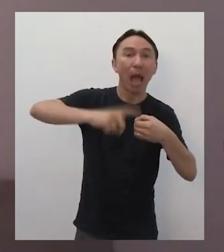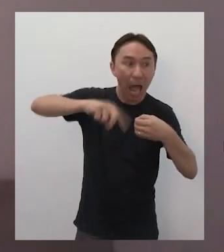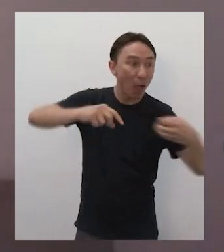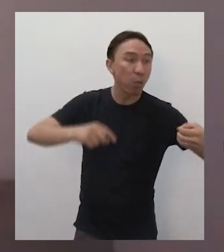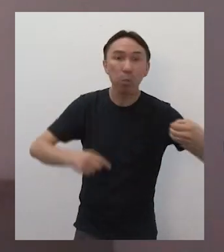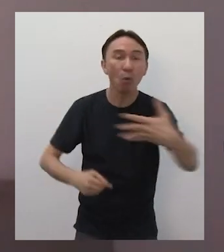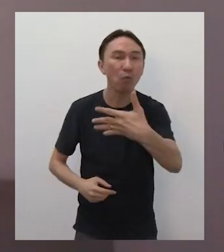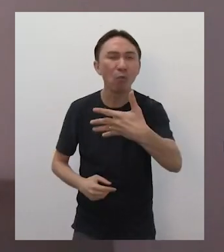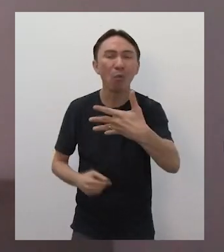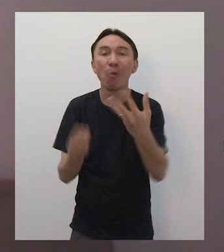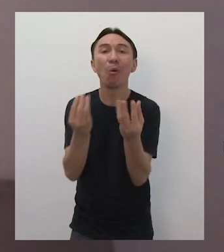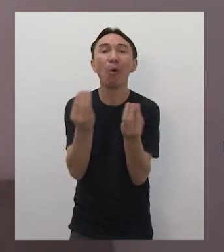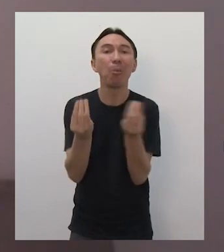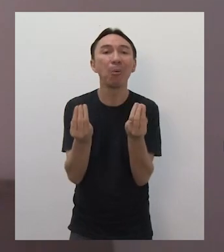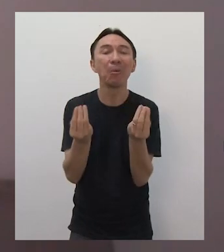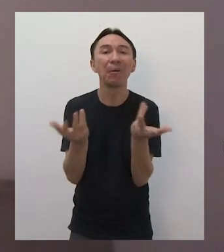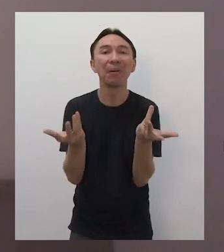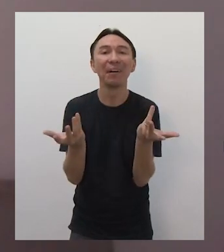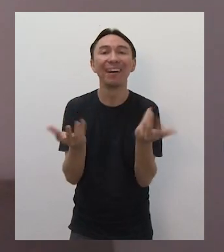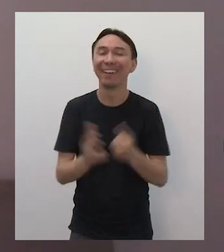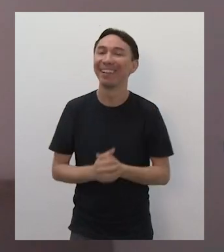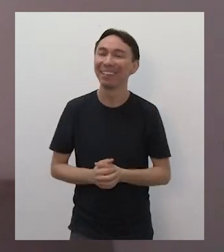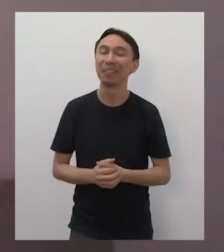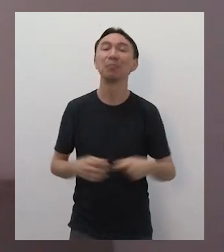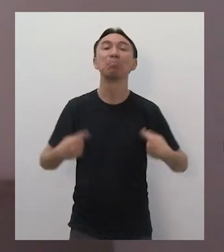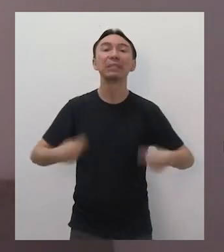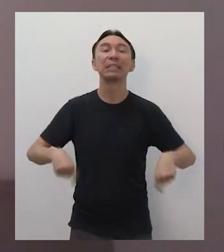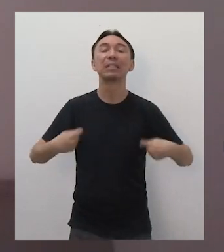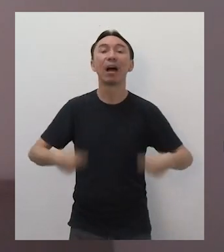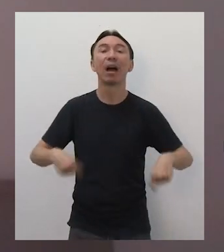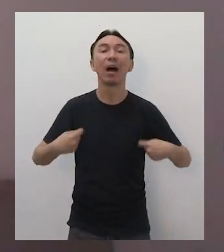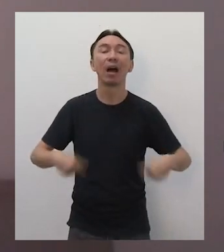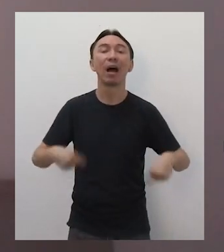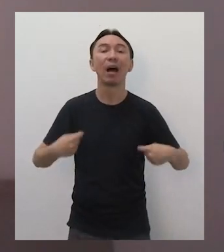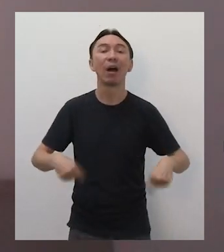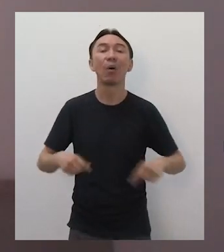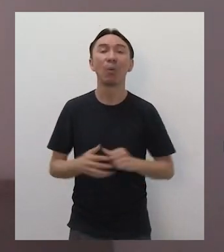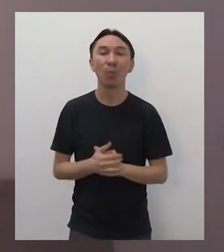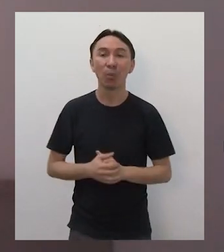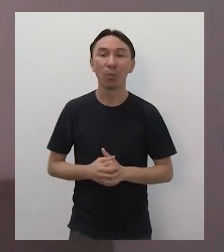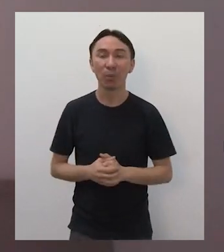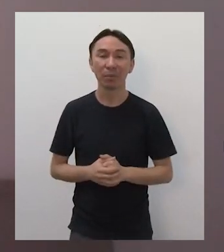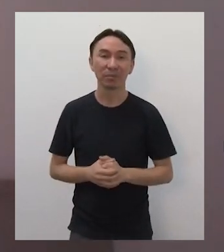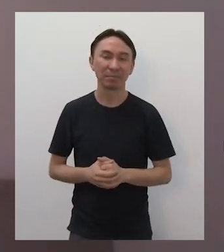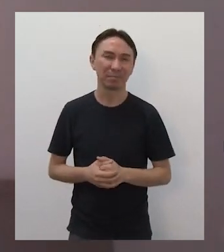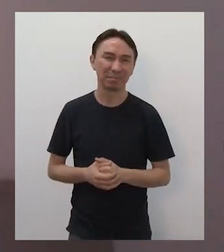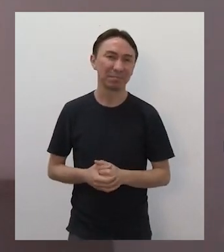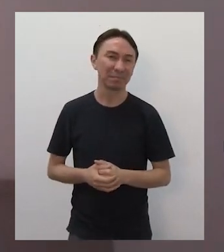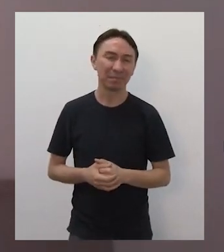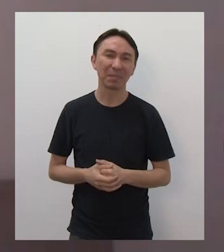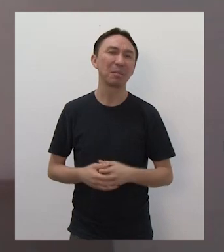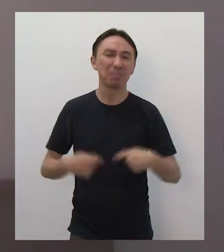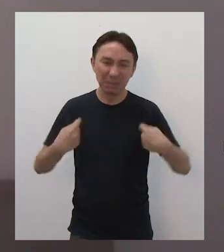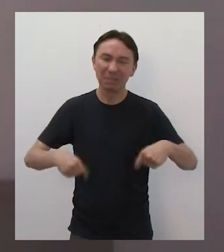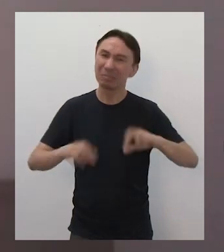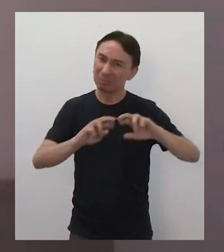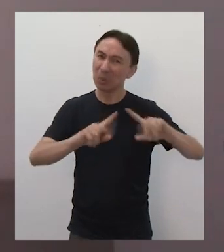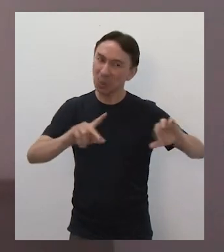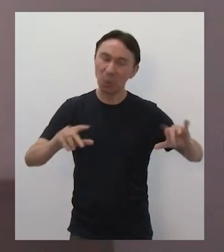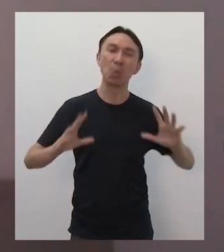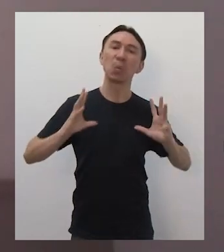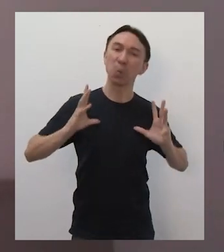novo? Então, a gente vai precisar, além de todas as questões sanitárias e